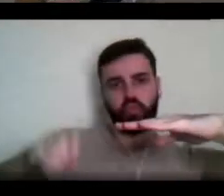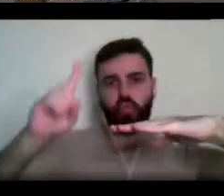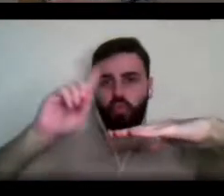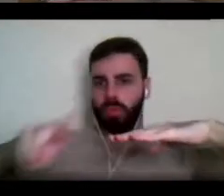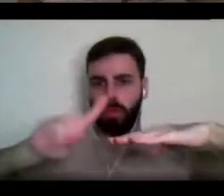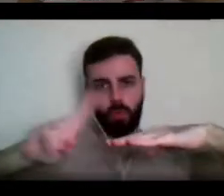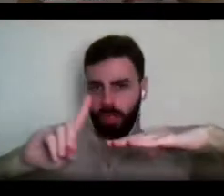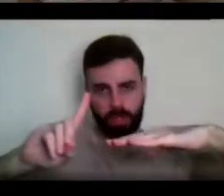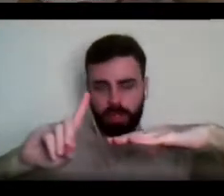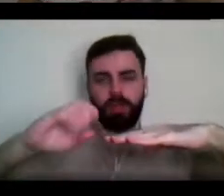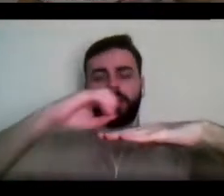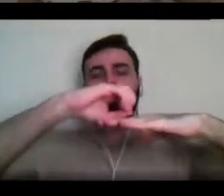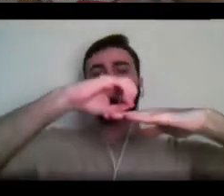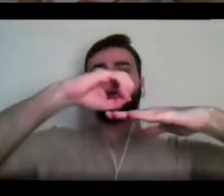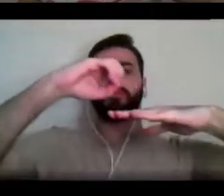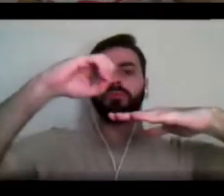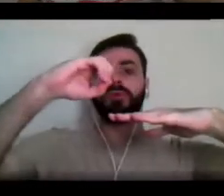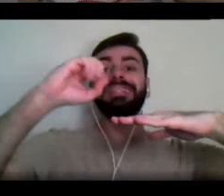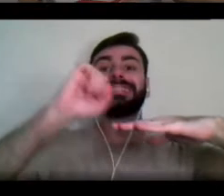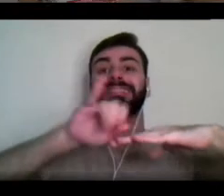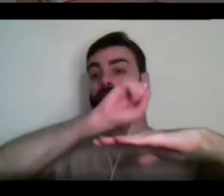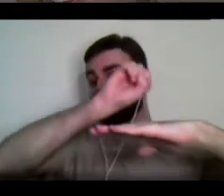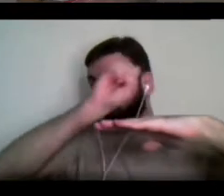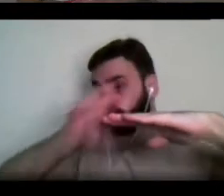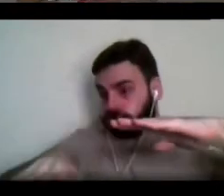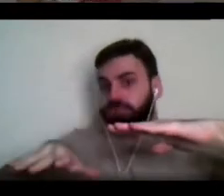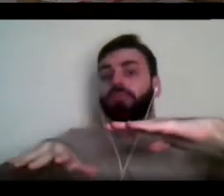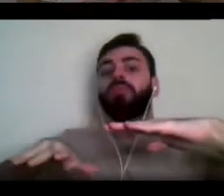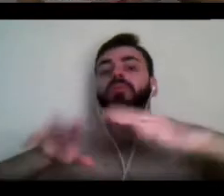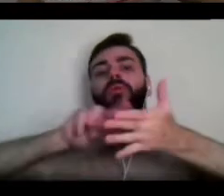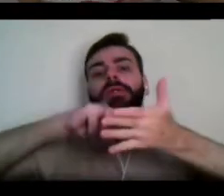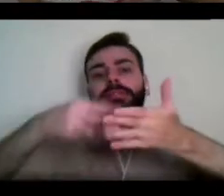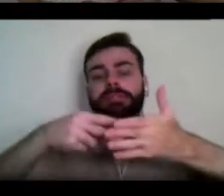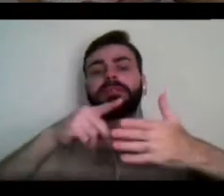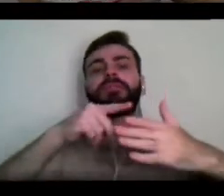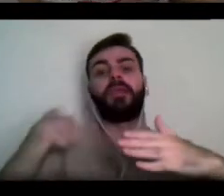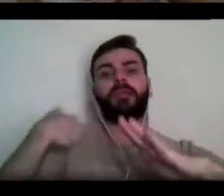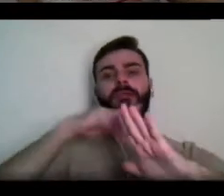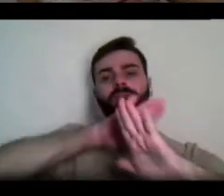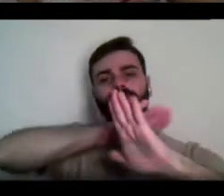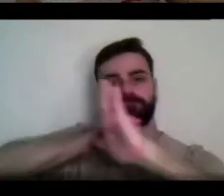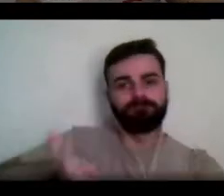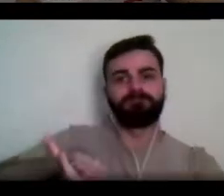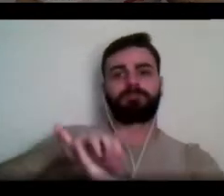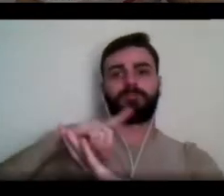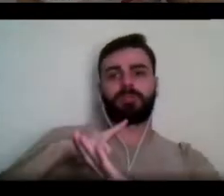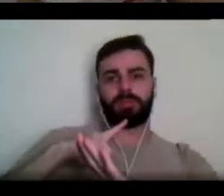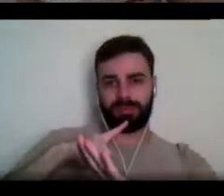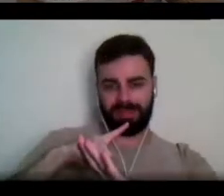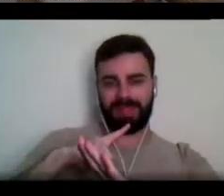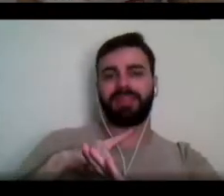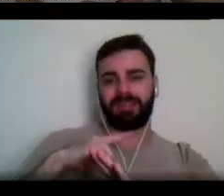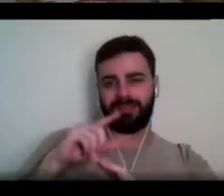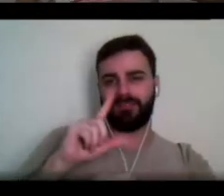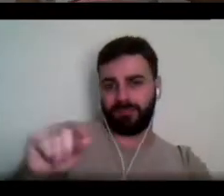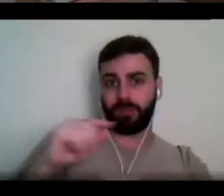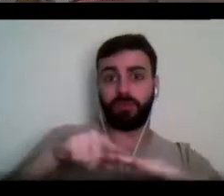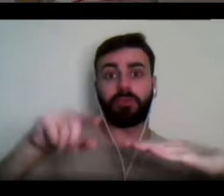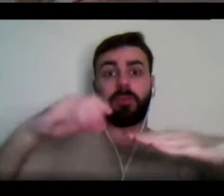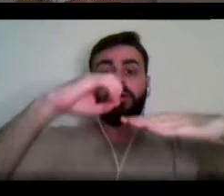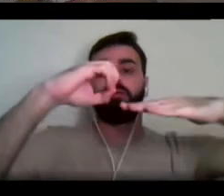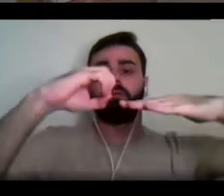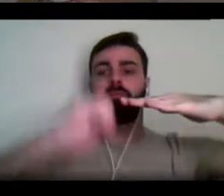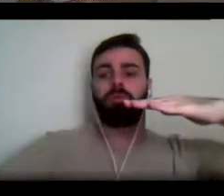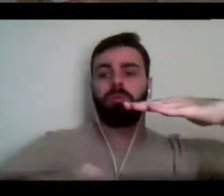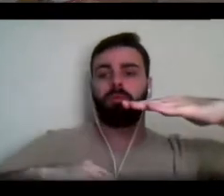não jogo um ovo. Se eu jogar o ovo, ele vai ter uma velocidade inicial. Só que aqui ele